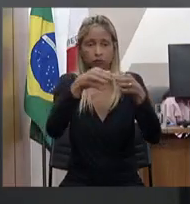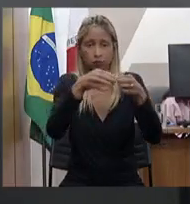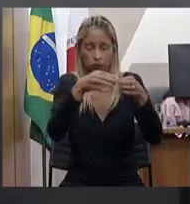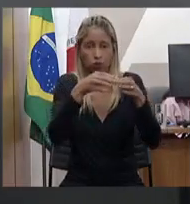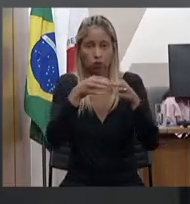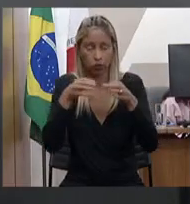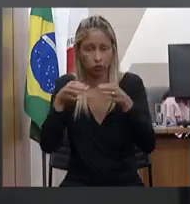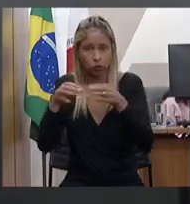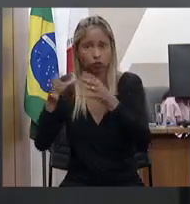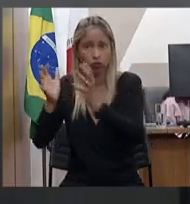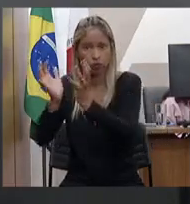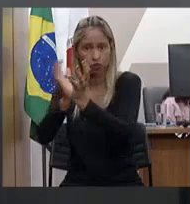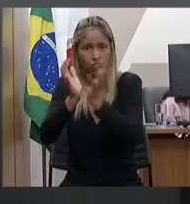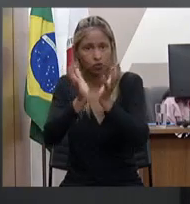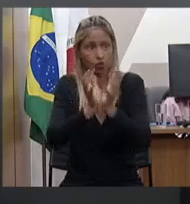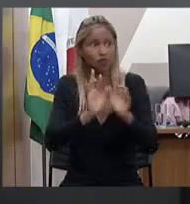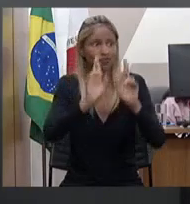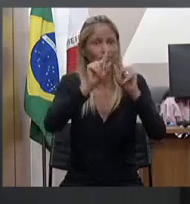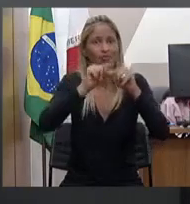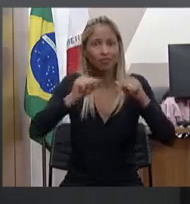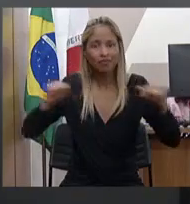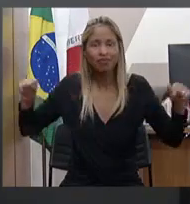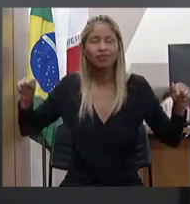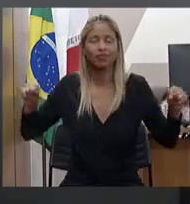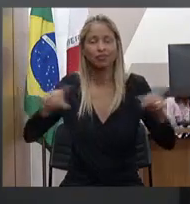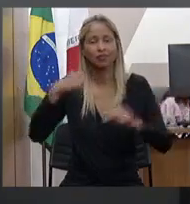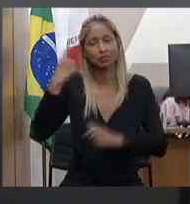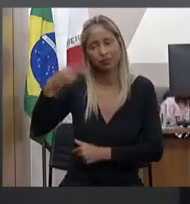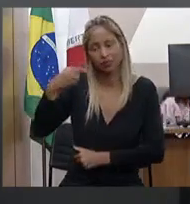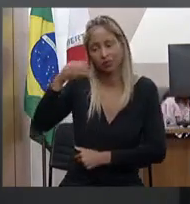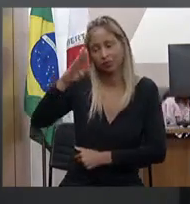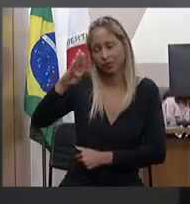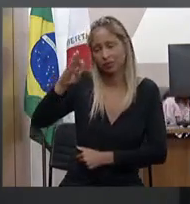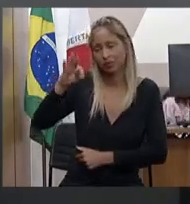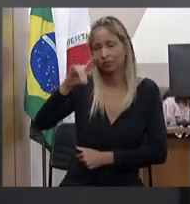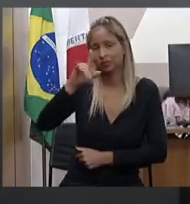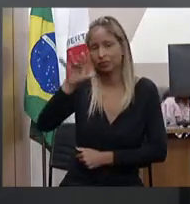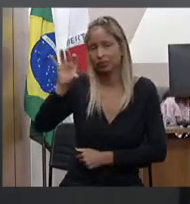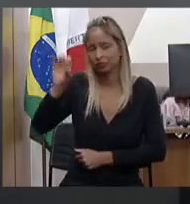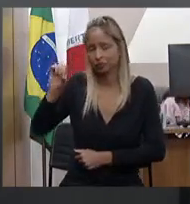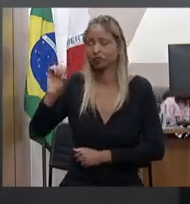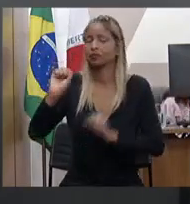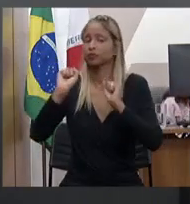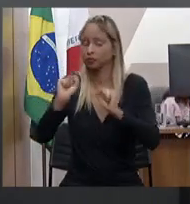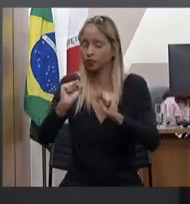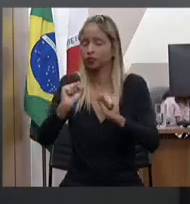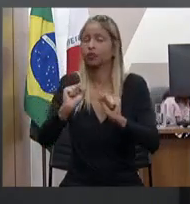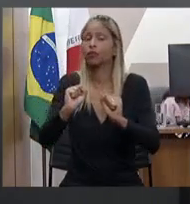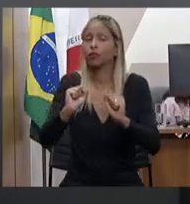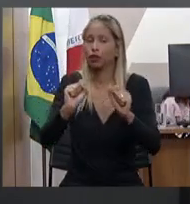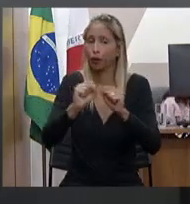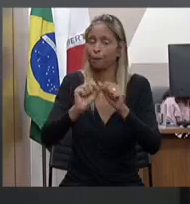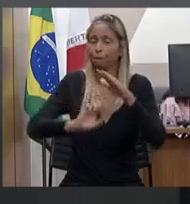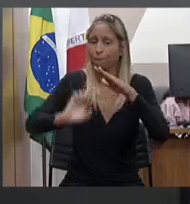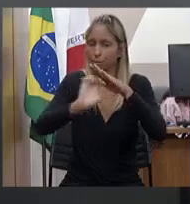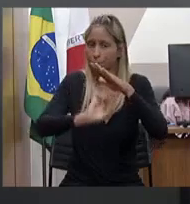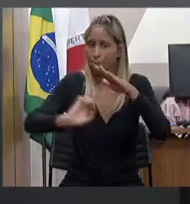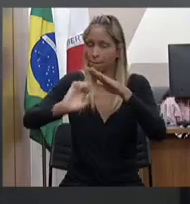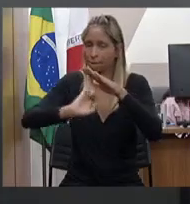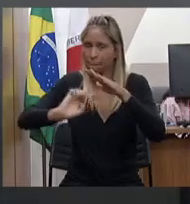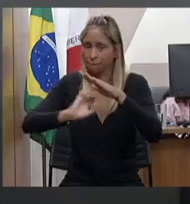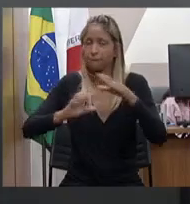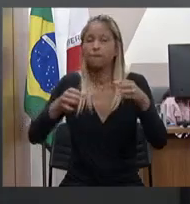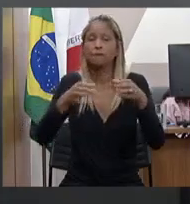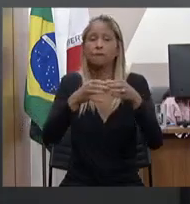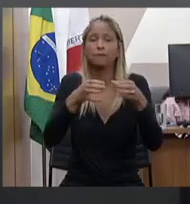trabalhadores aqui representado na Assembleia pelo Deputado Betão para podermos enfrentar essas empresas enfrentar